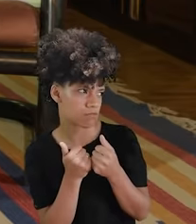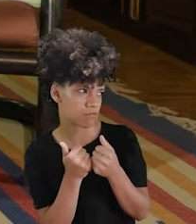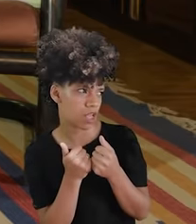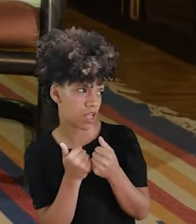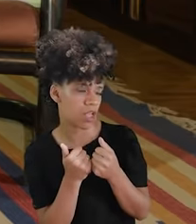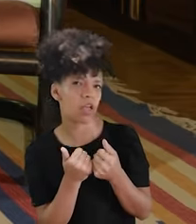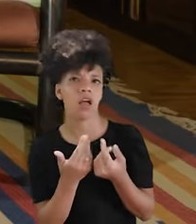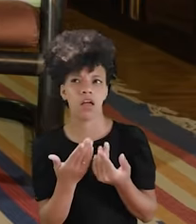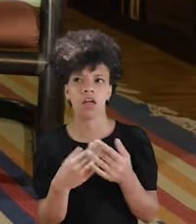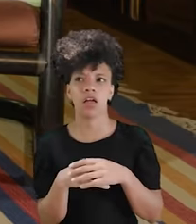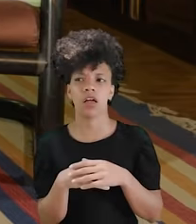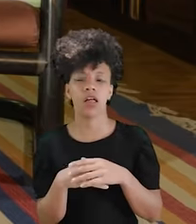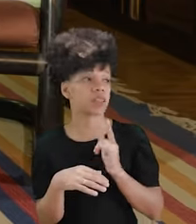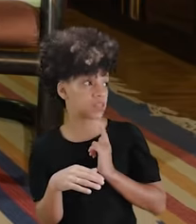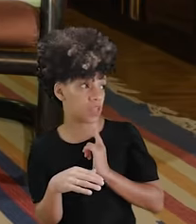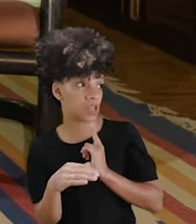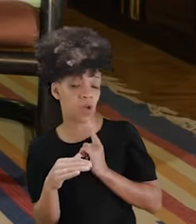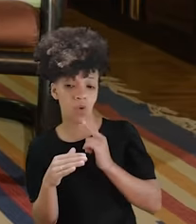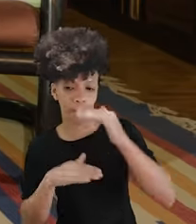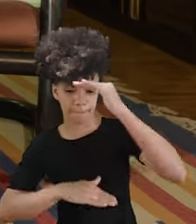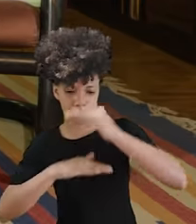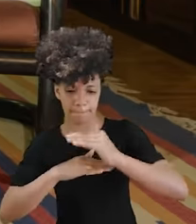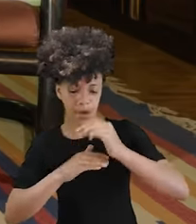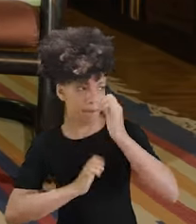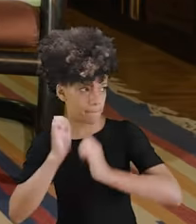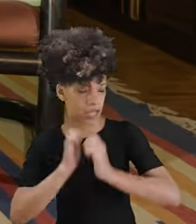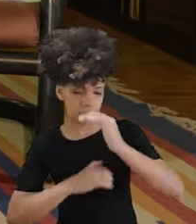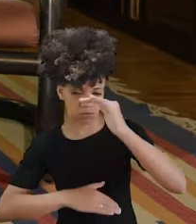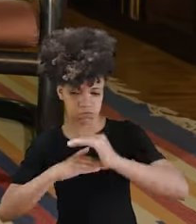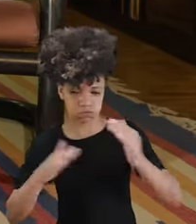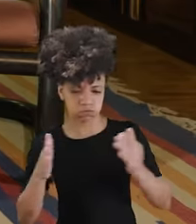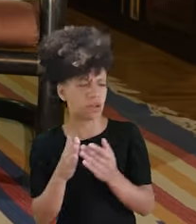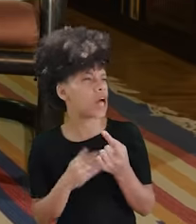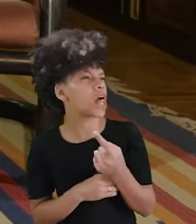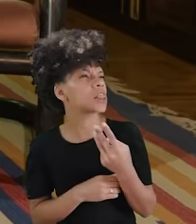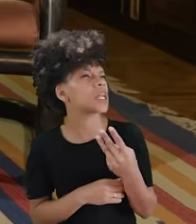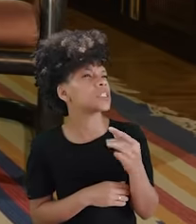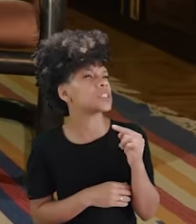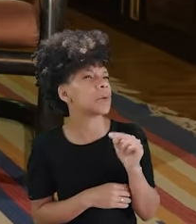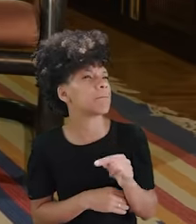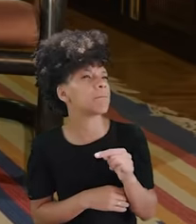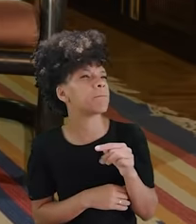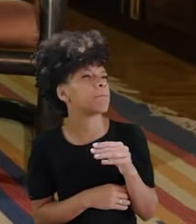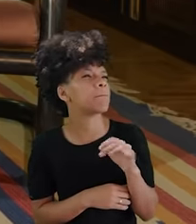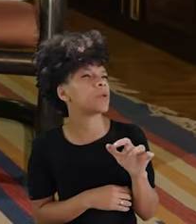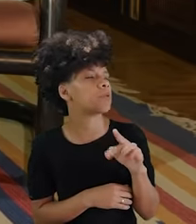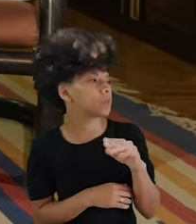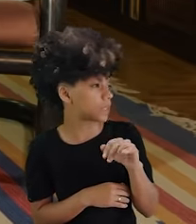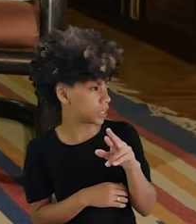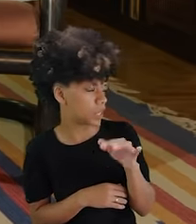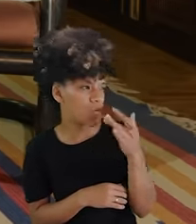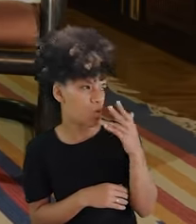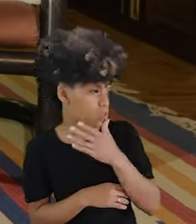alimentos restos de alimentos né passa tudo por uma máquina e aí você tem que ter o vídeo Bíblia São